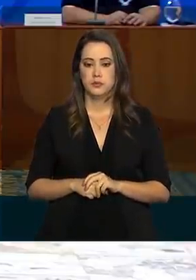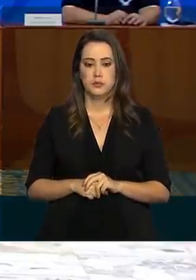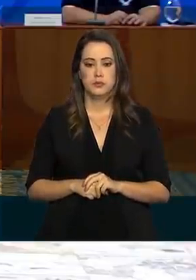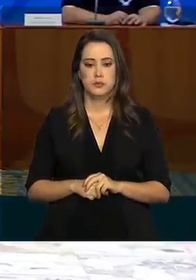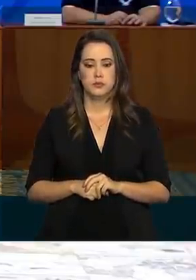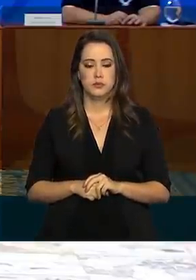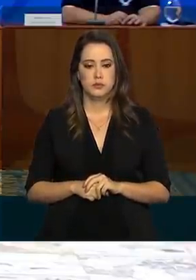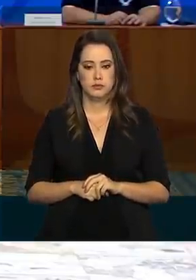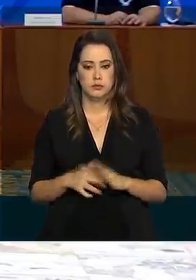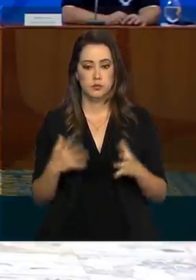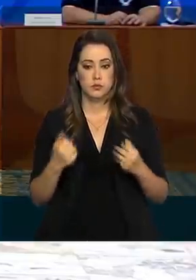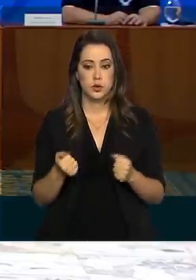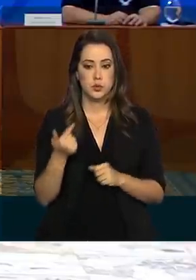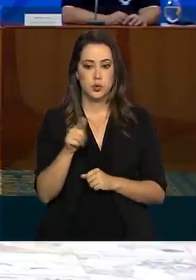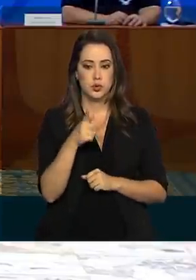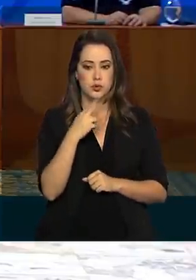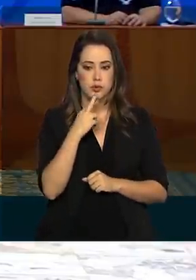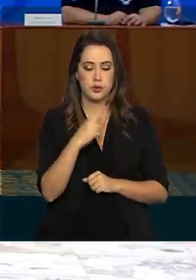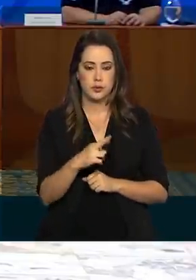Vamos lá.